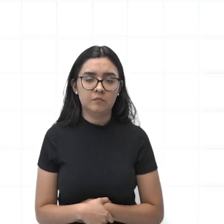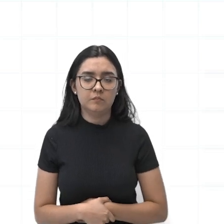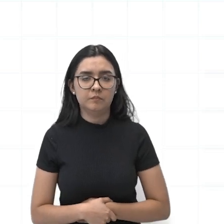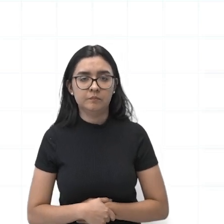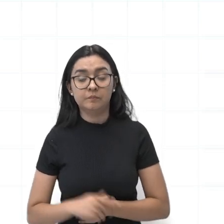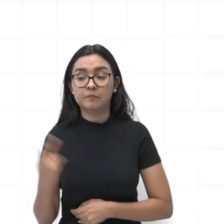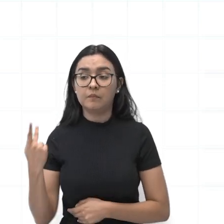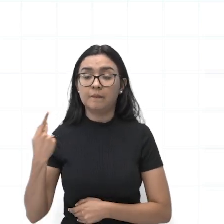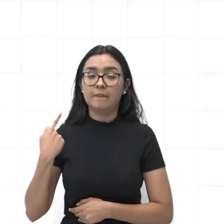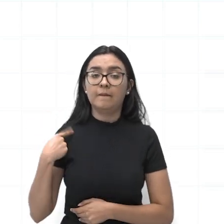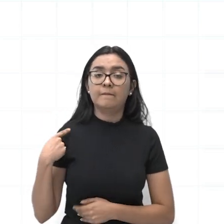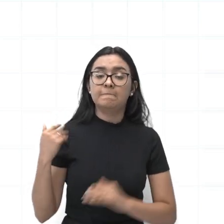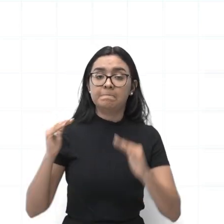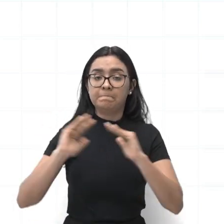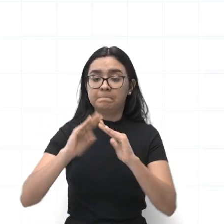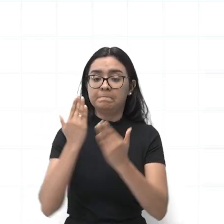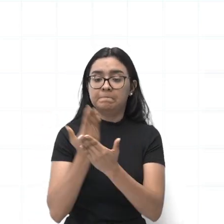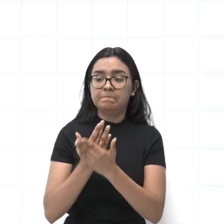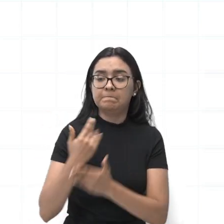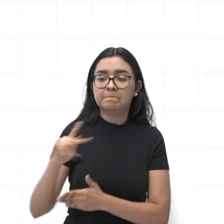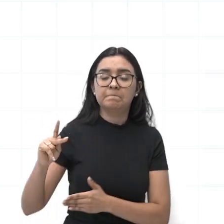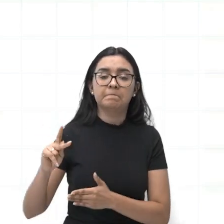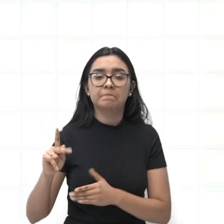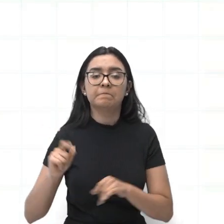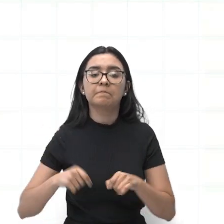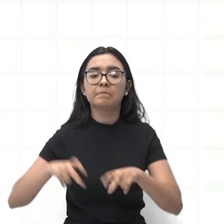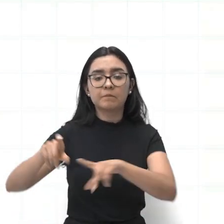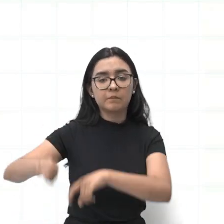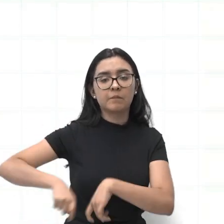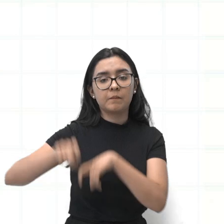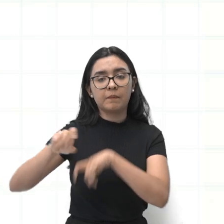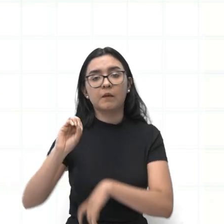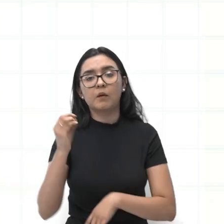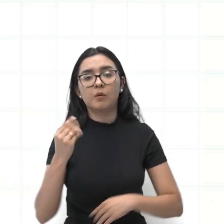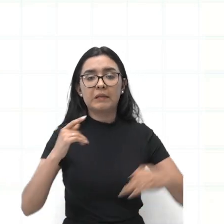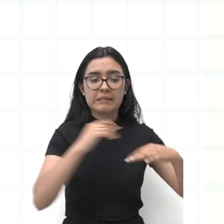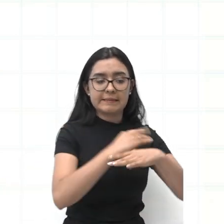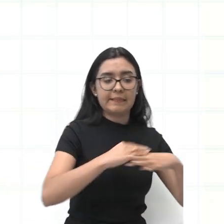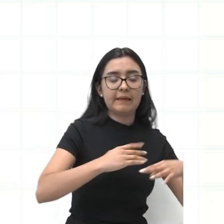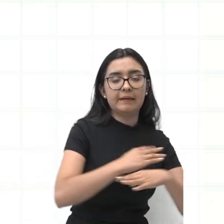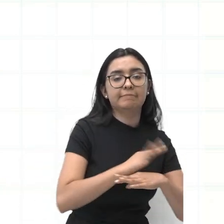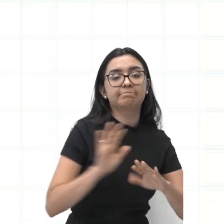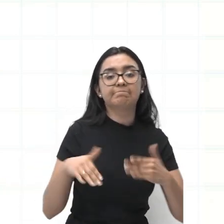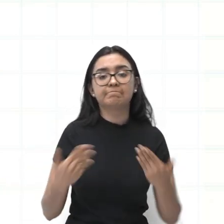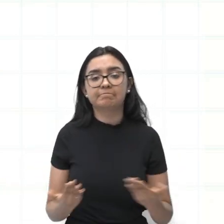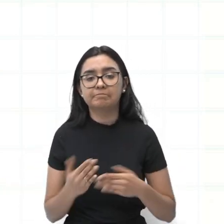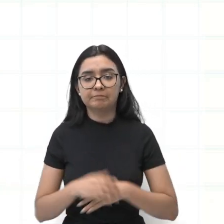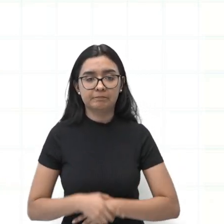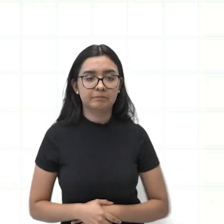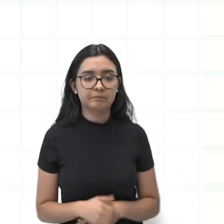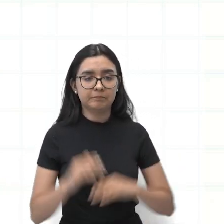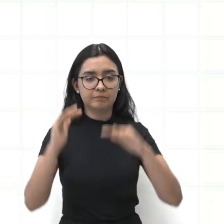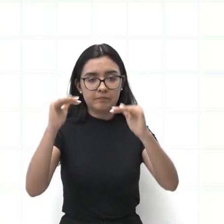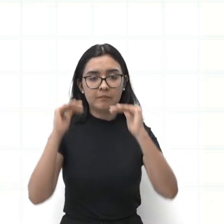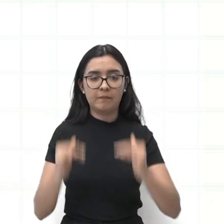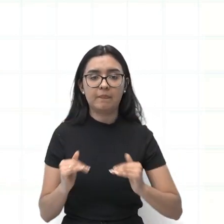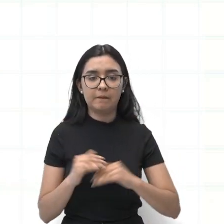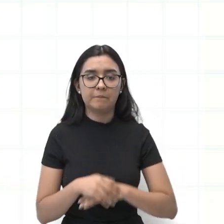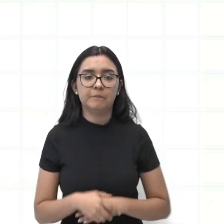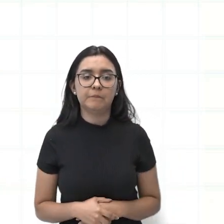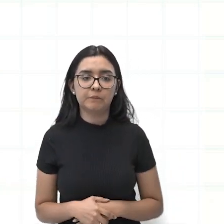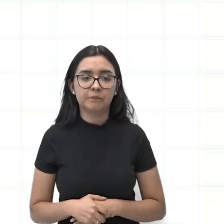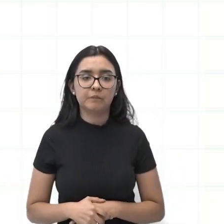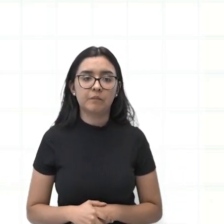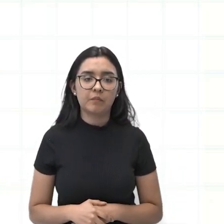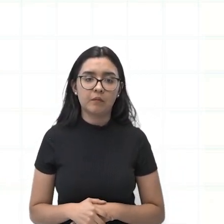city? A sua escola é no campo, na zona rural ou na cidade? Is your